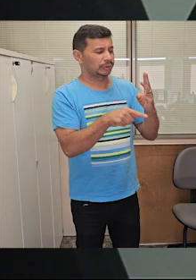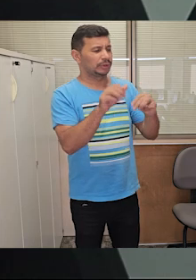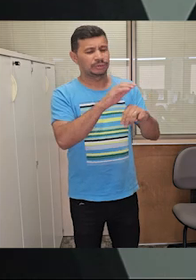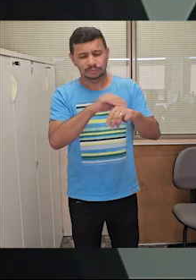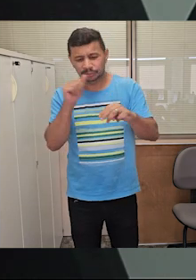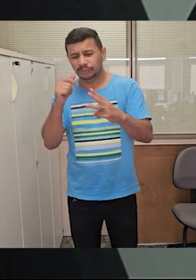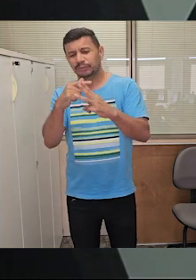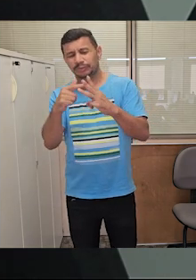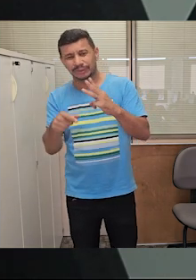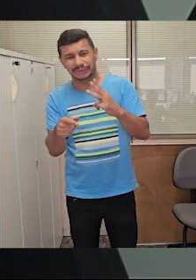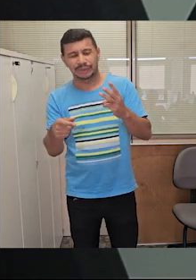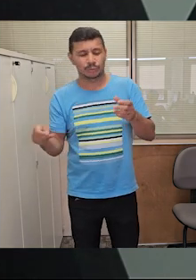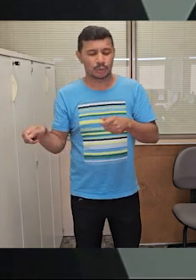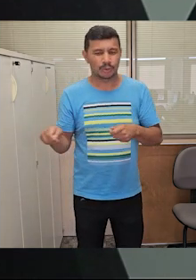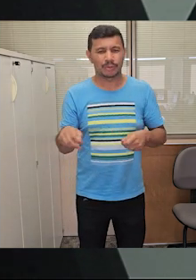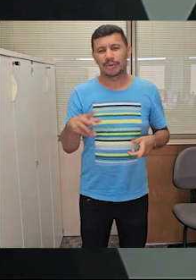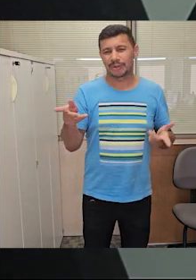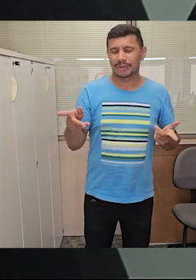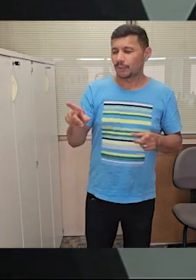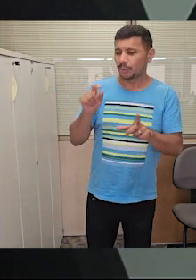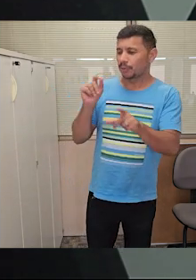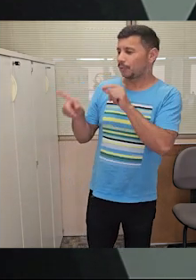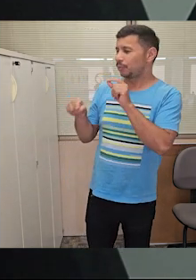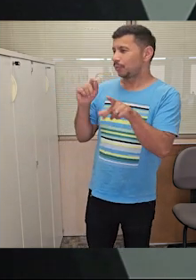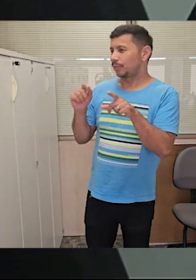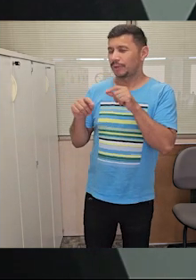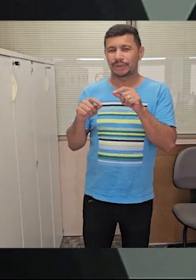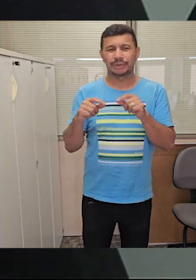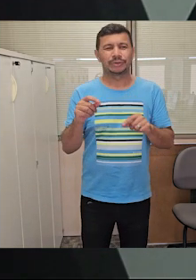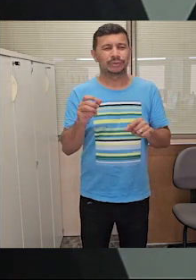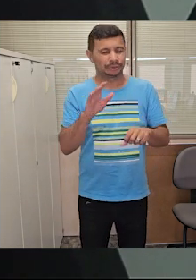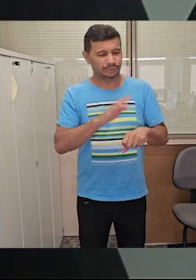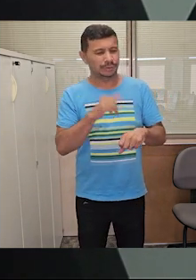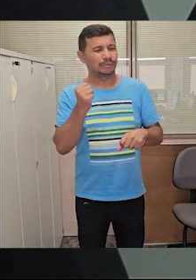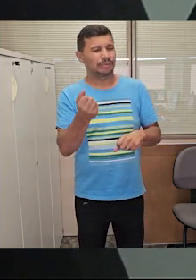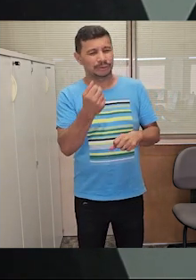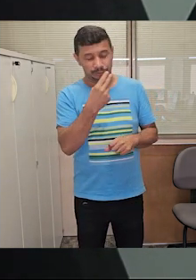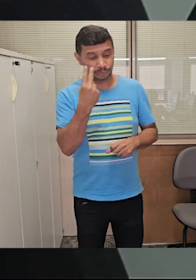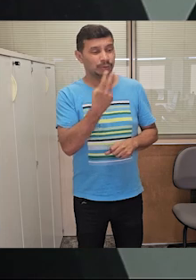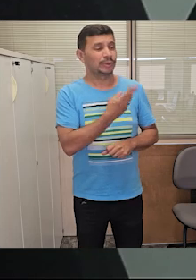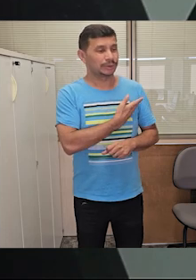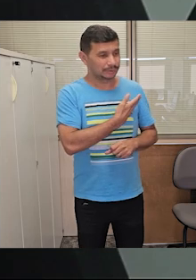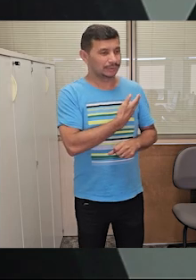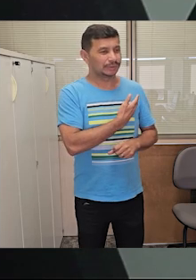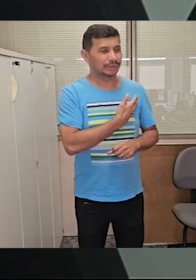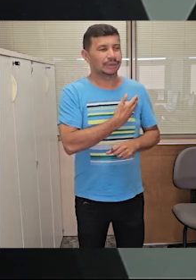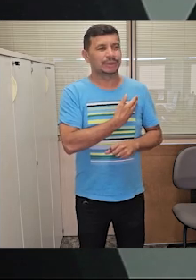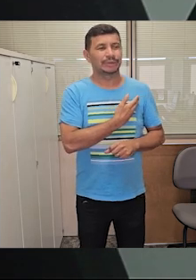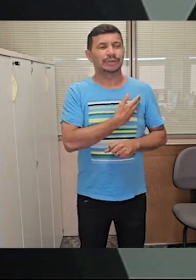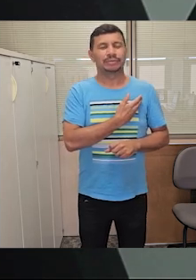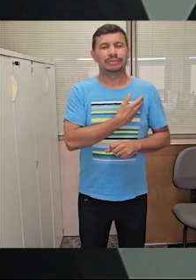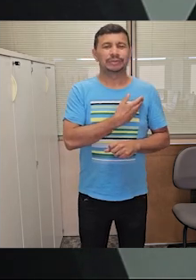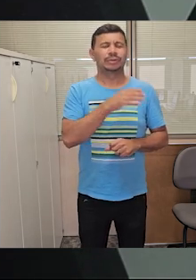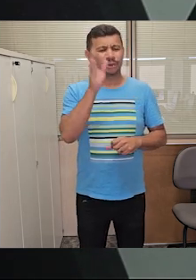falei, caramba, começou a peneirada, né? Eu juntei 2 companheiros que já conheciam a história,